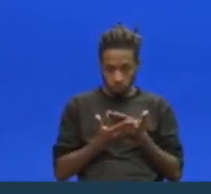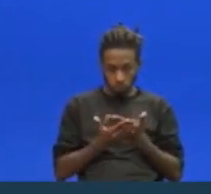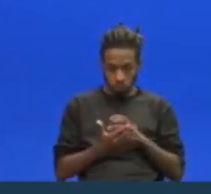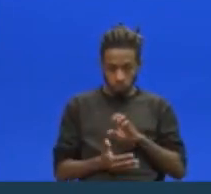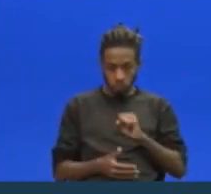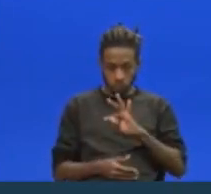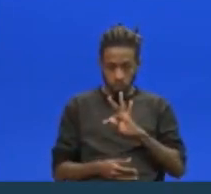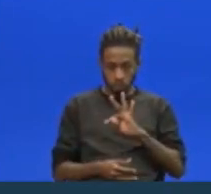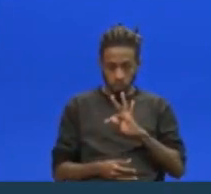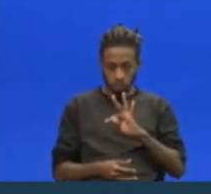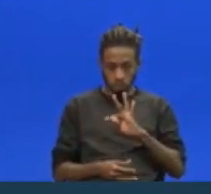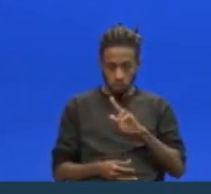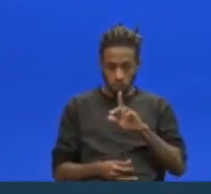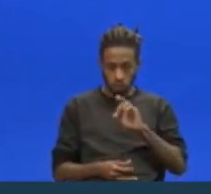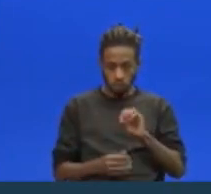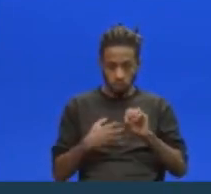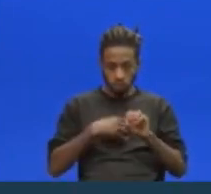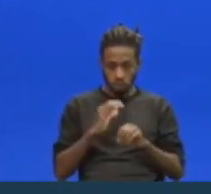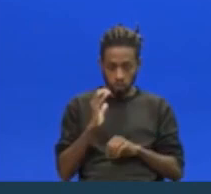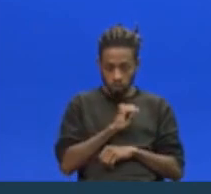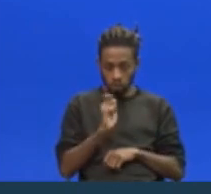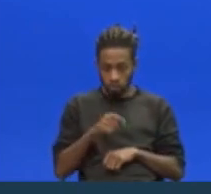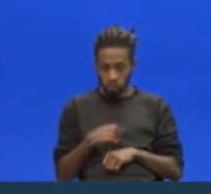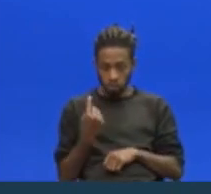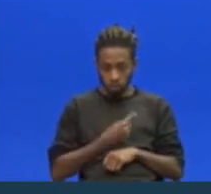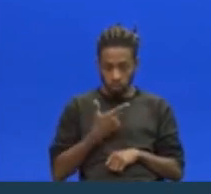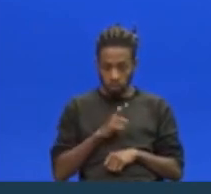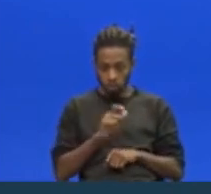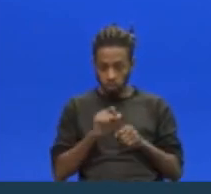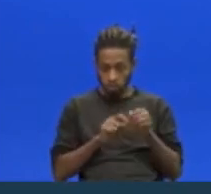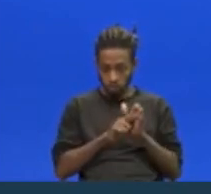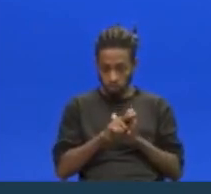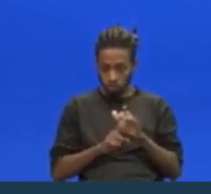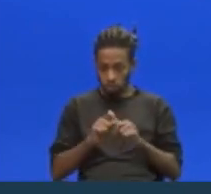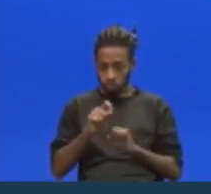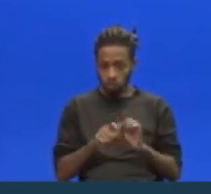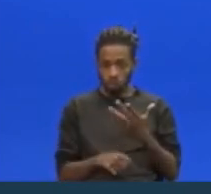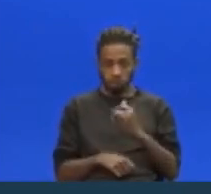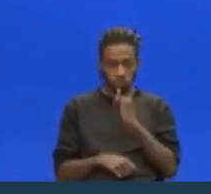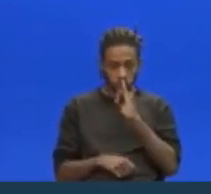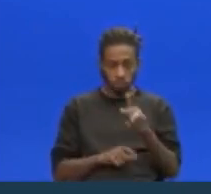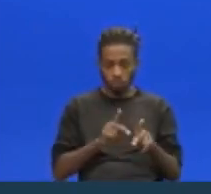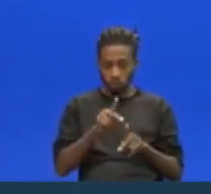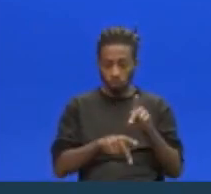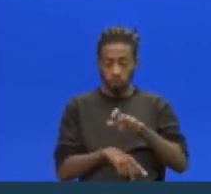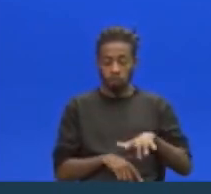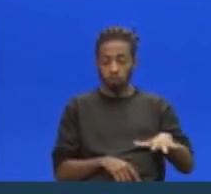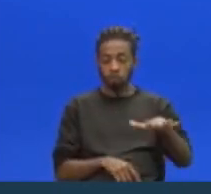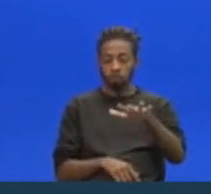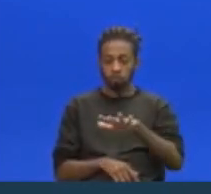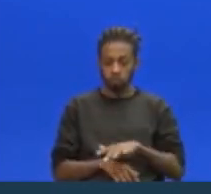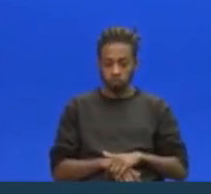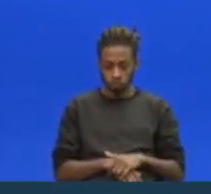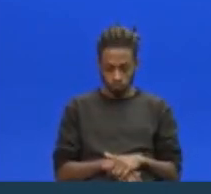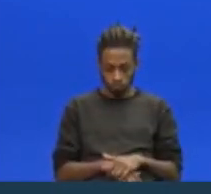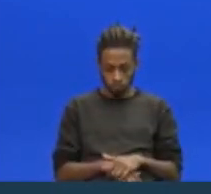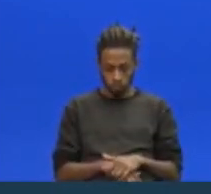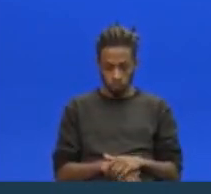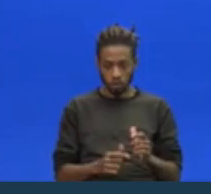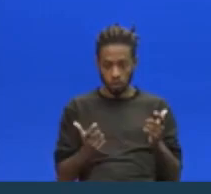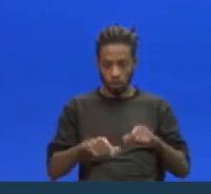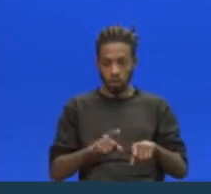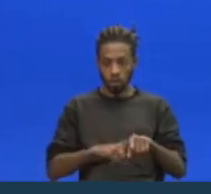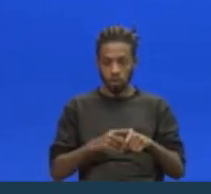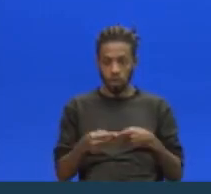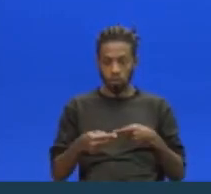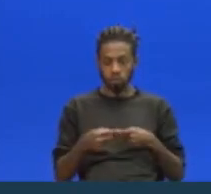forma rápida, de certa forma, e segura, de a gente conseguir analisar o que acontece com uma população como um todo num menor espaço de tempo,